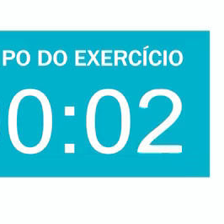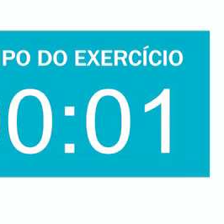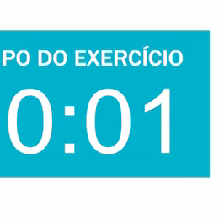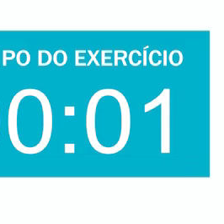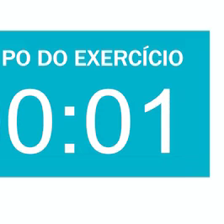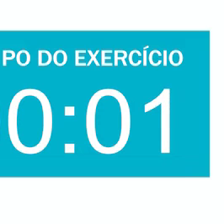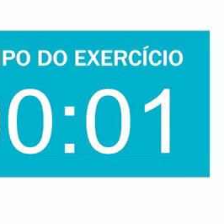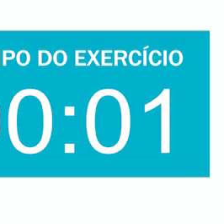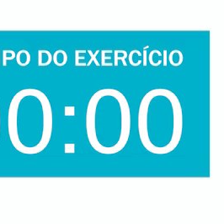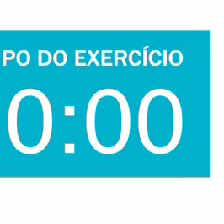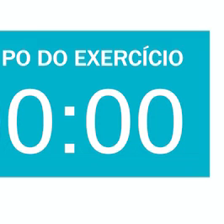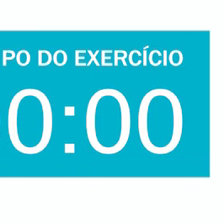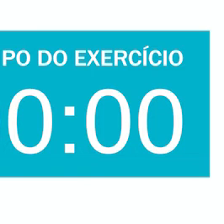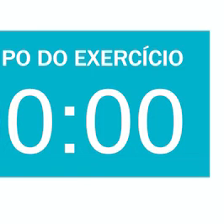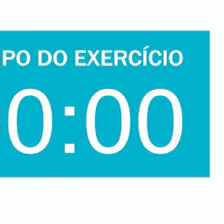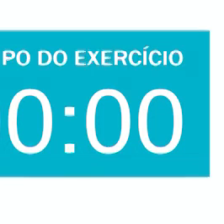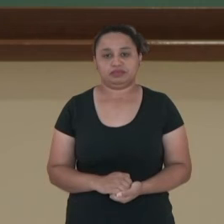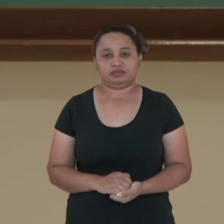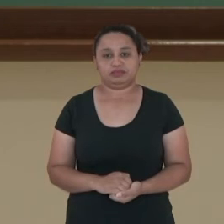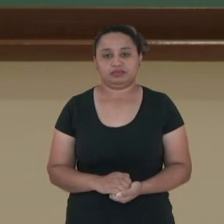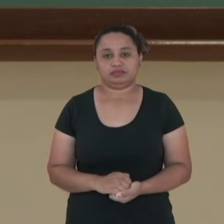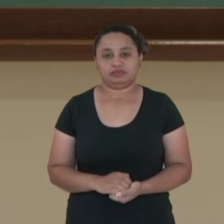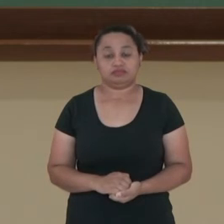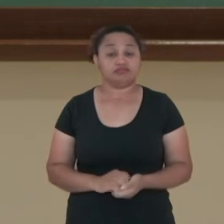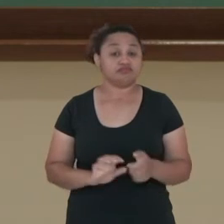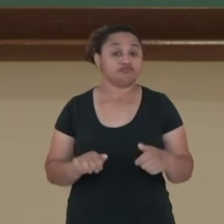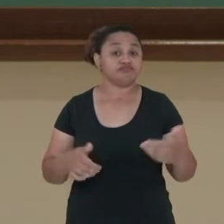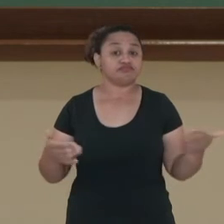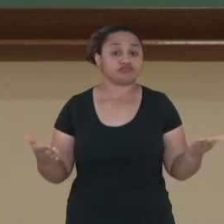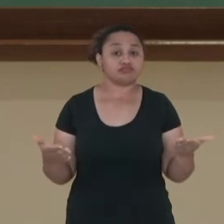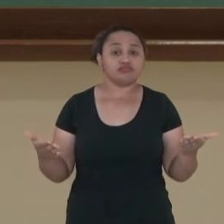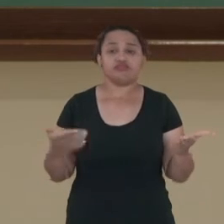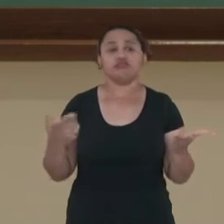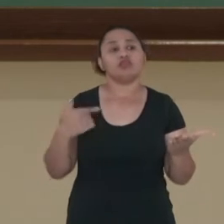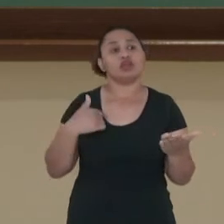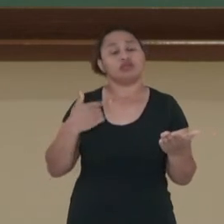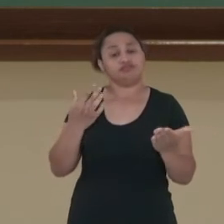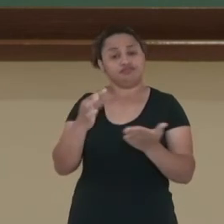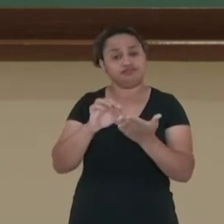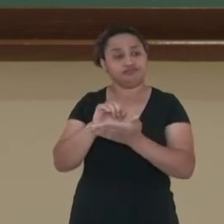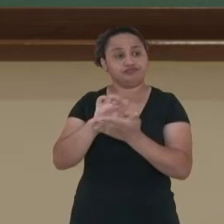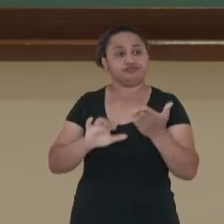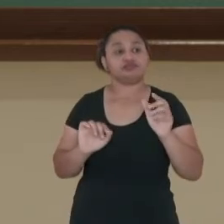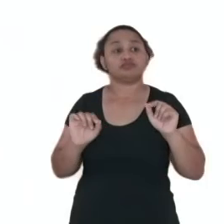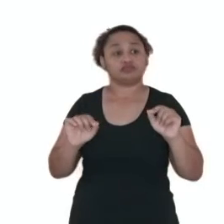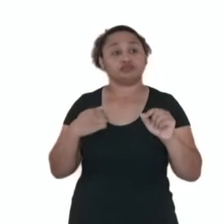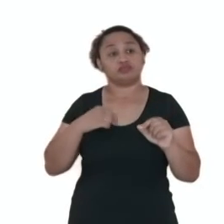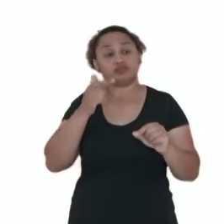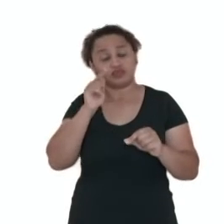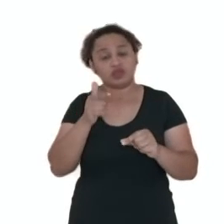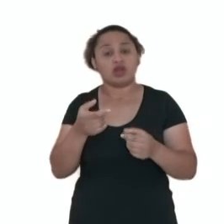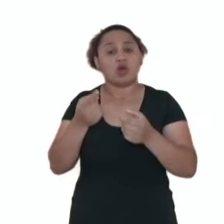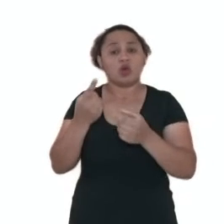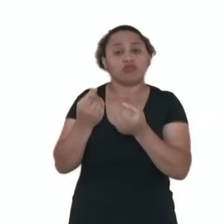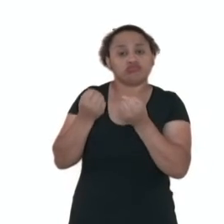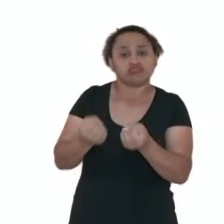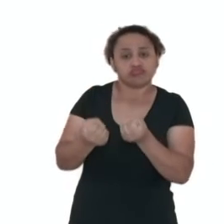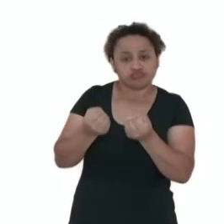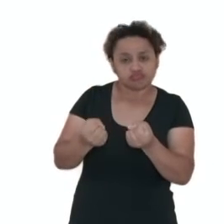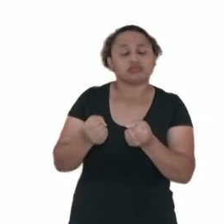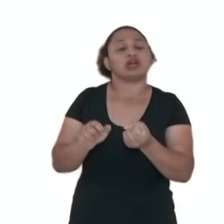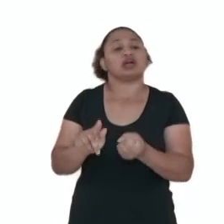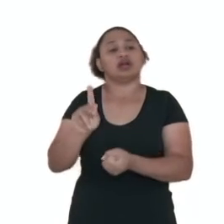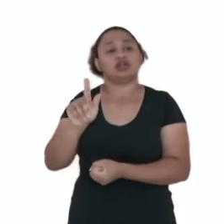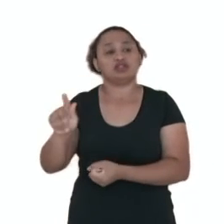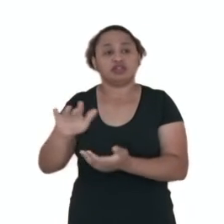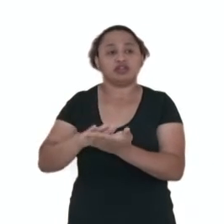Vamos lá, galera? Então vamos ver o que vocês escreveram aí. Para se produzir 1 kg de bife de vaca, de